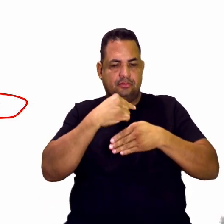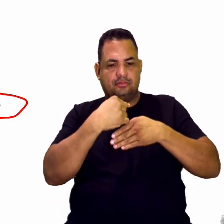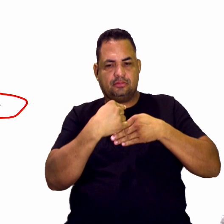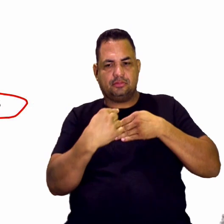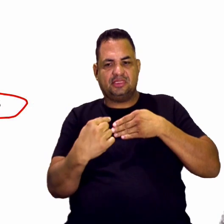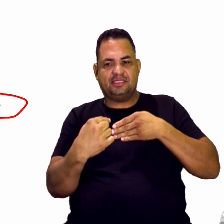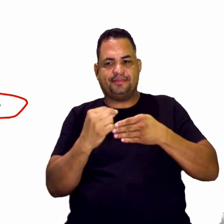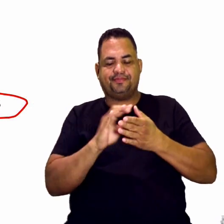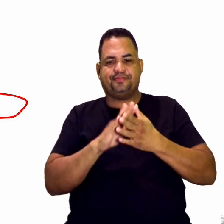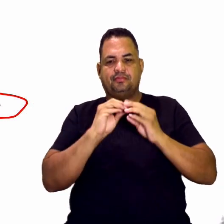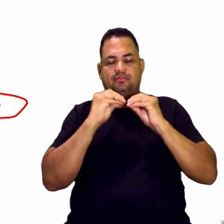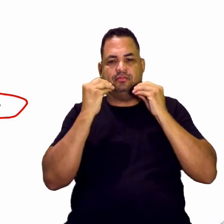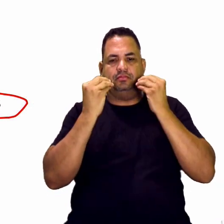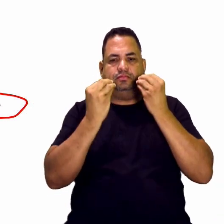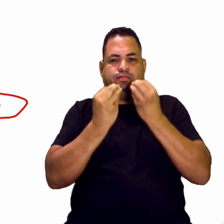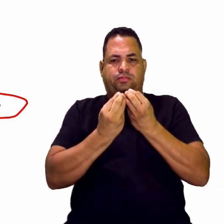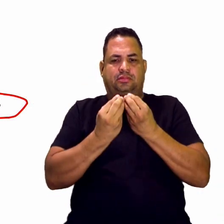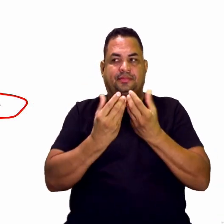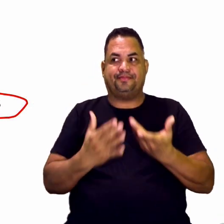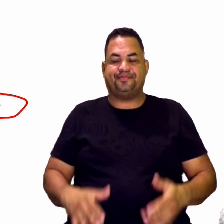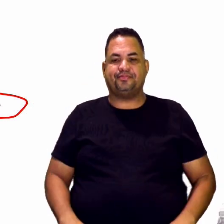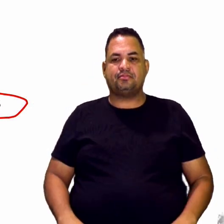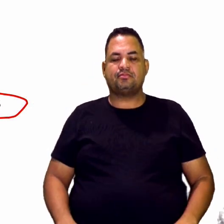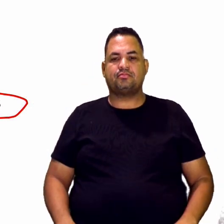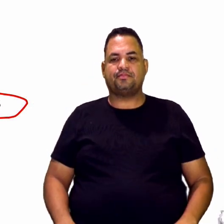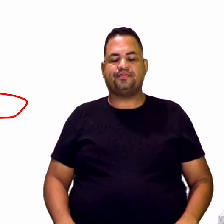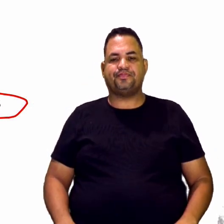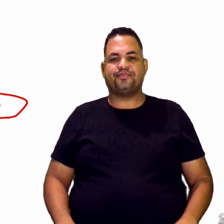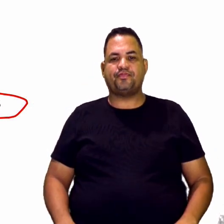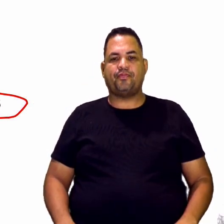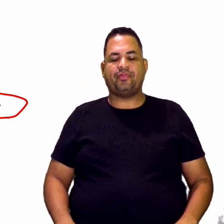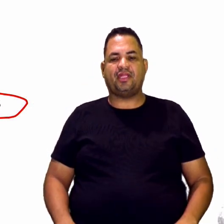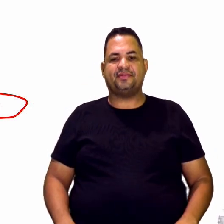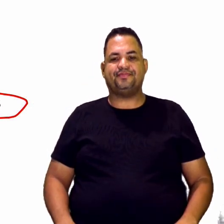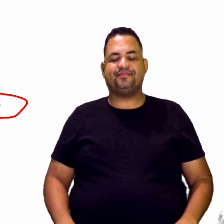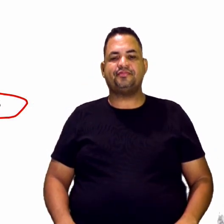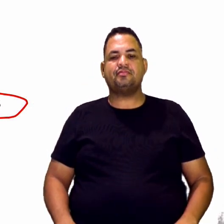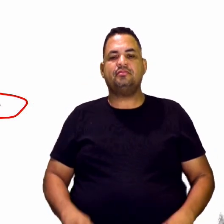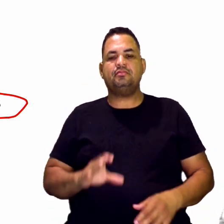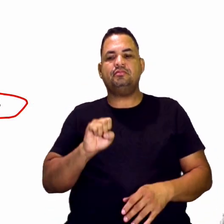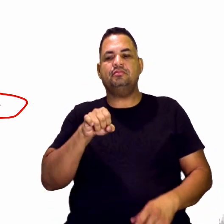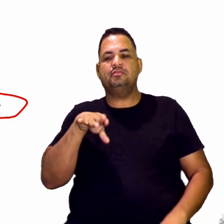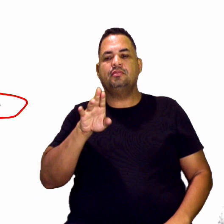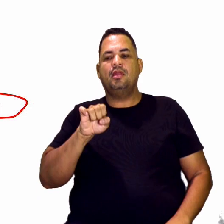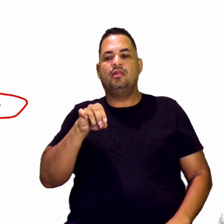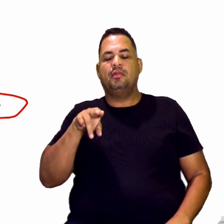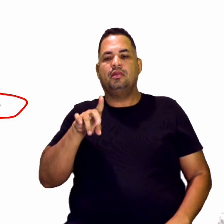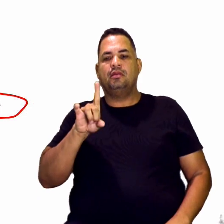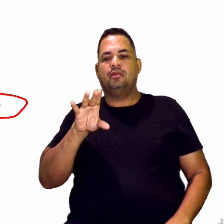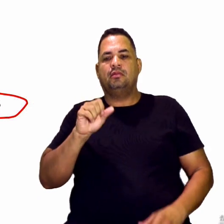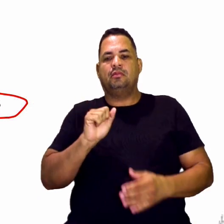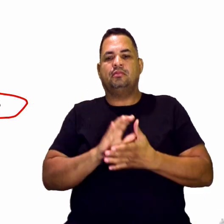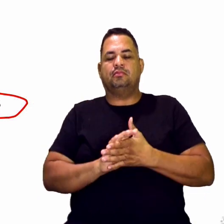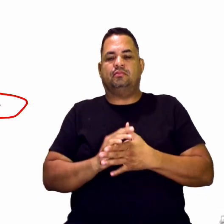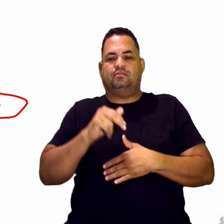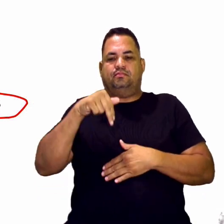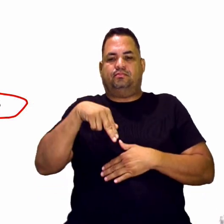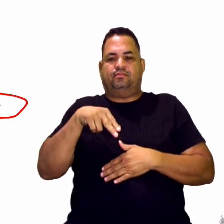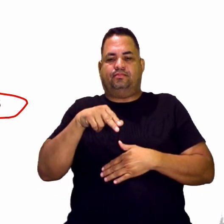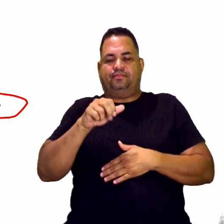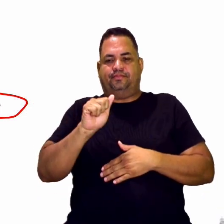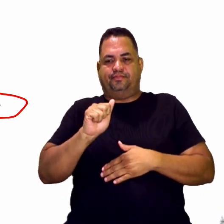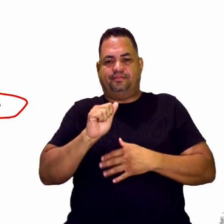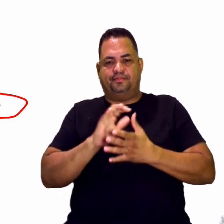que substâncias são essas que o senhor tanto fala que vão entrar ou vão sair da célula? Os sais minerais, por exemplo, sódio,